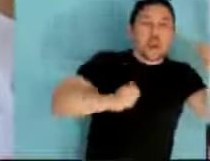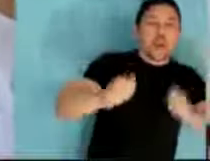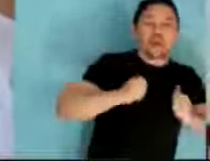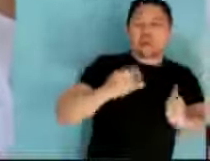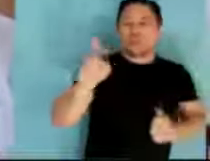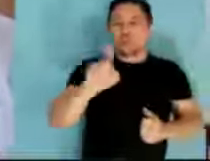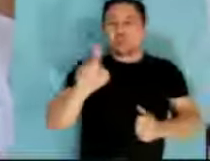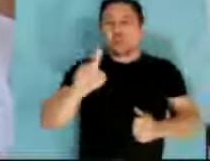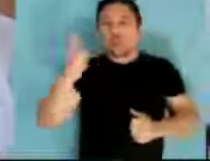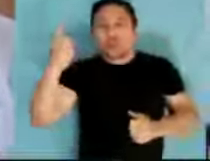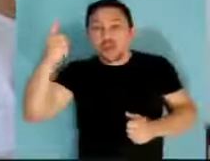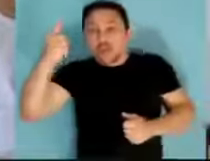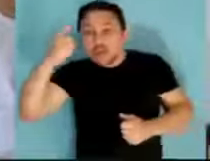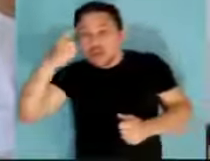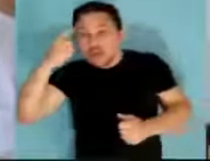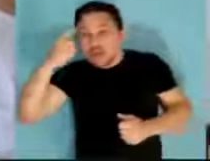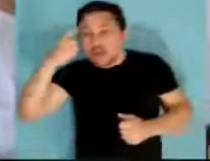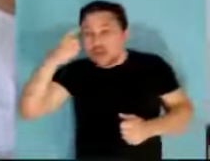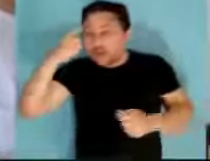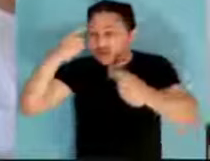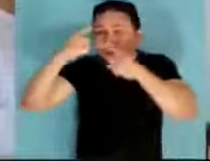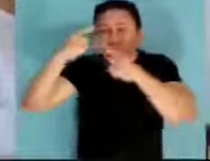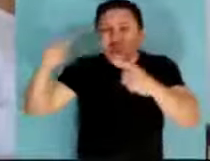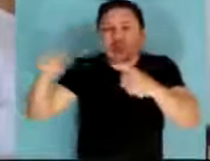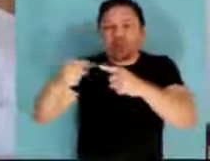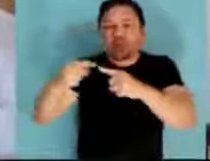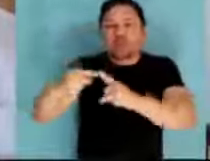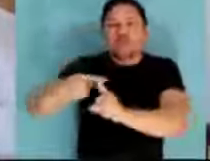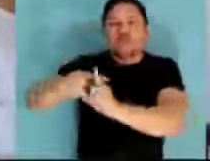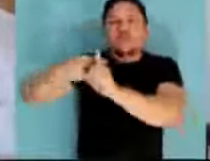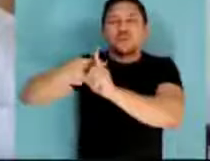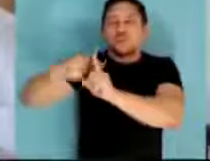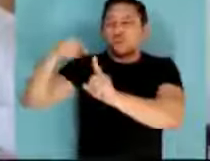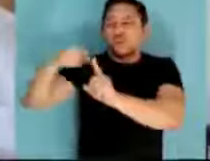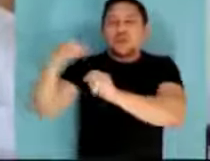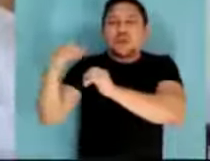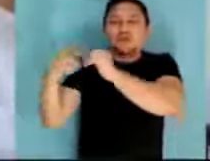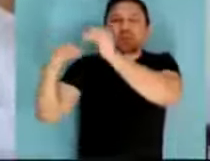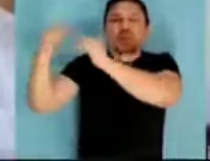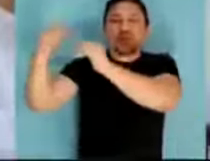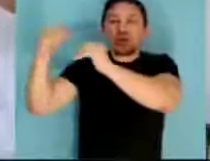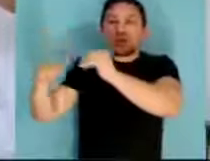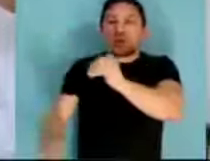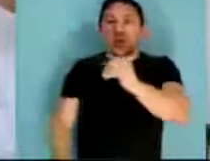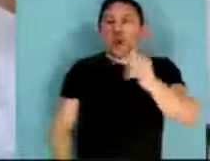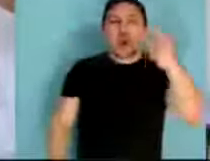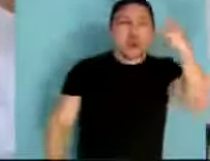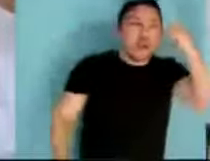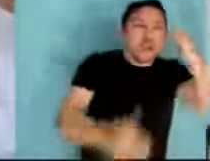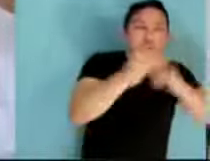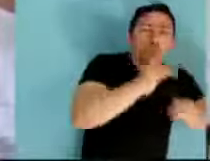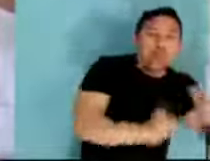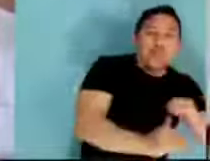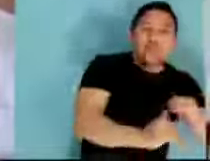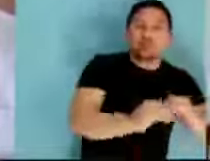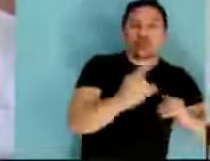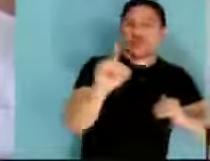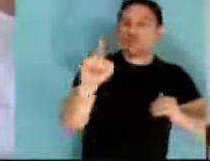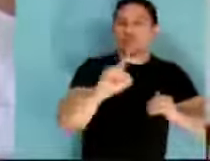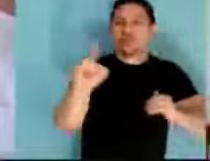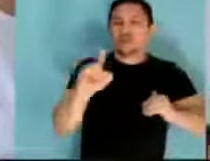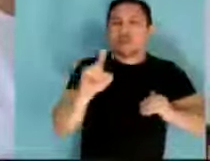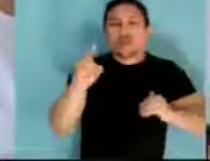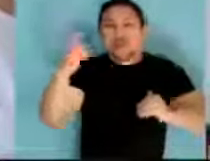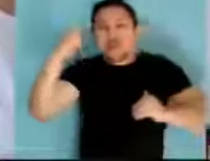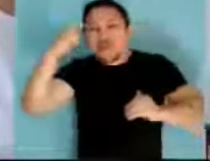de aflição. Que os nossos pensamentos e as nossas ações sejam de construção, não de